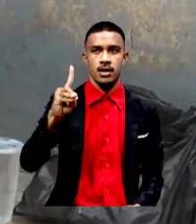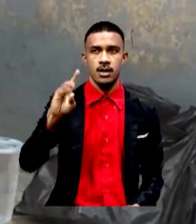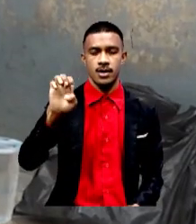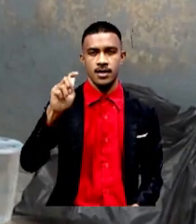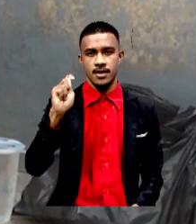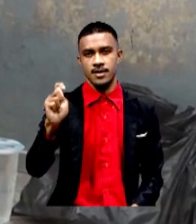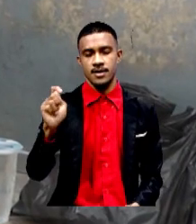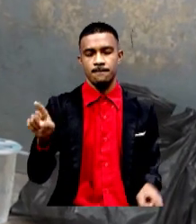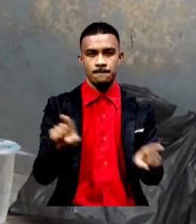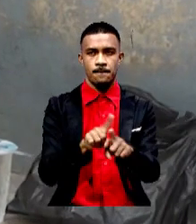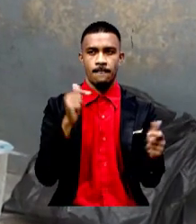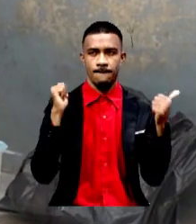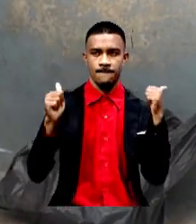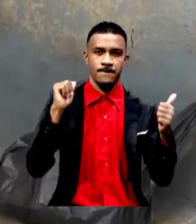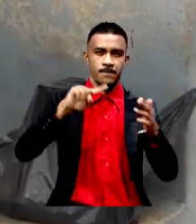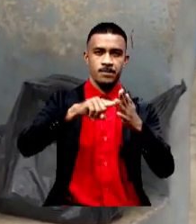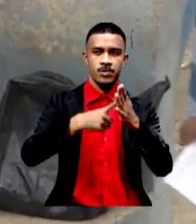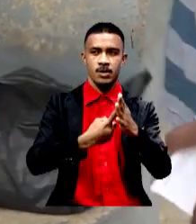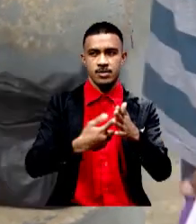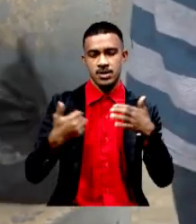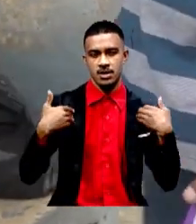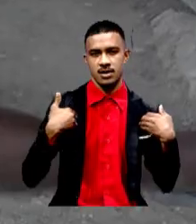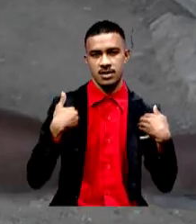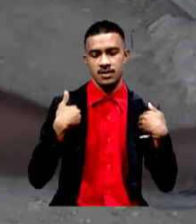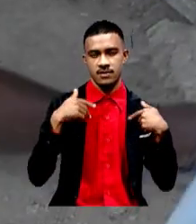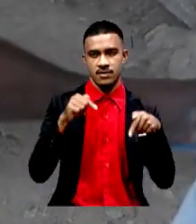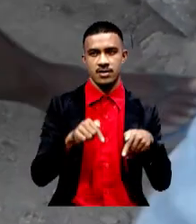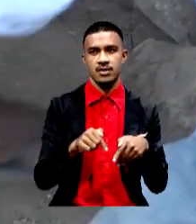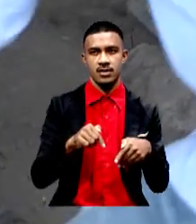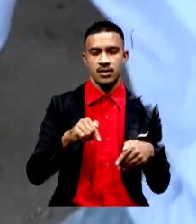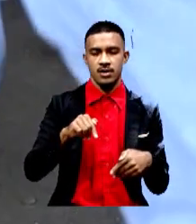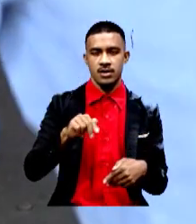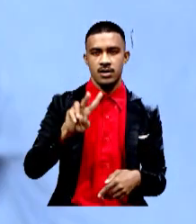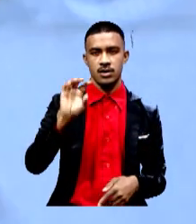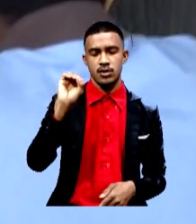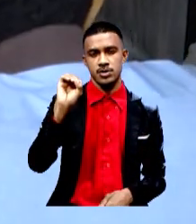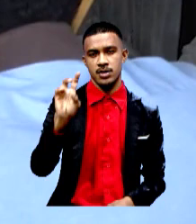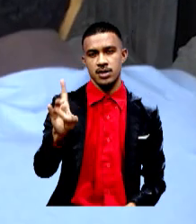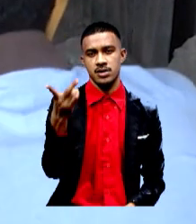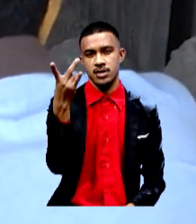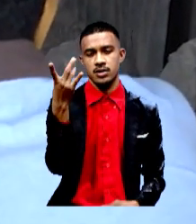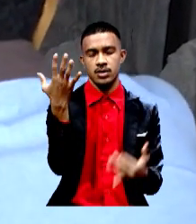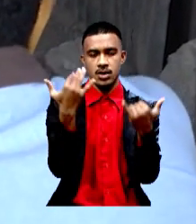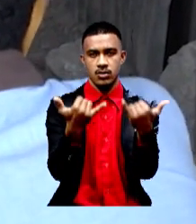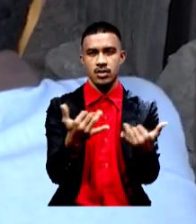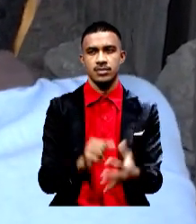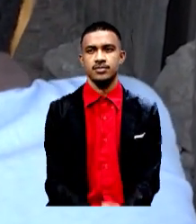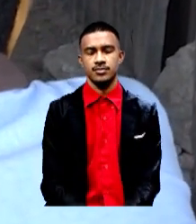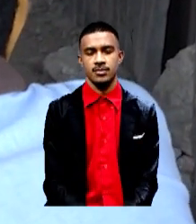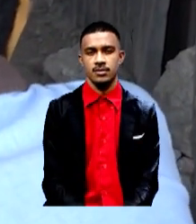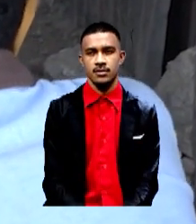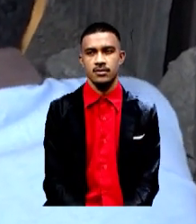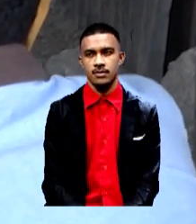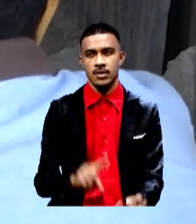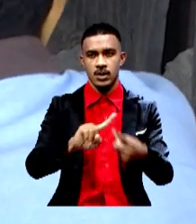ne hahu stabelese iha 2017 ate agora